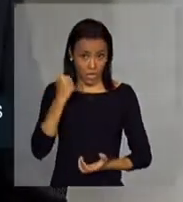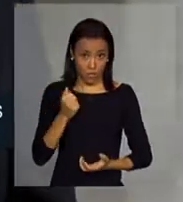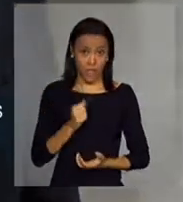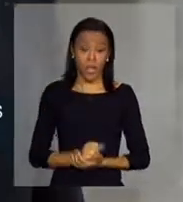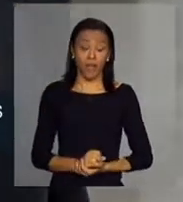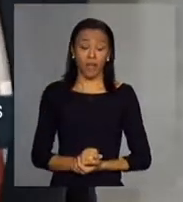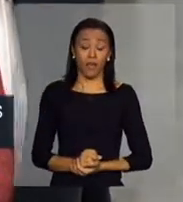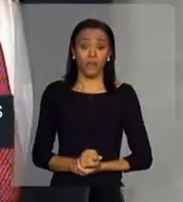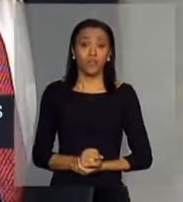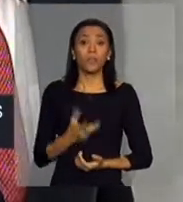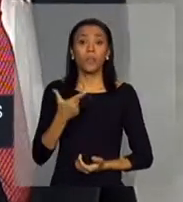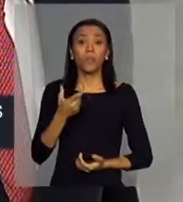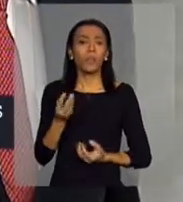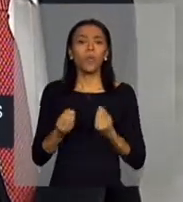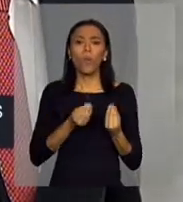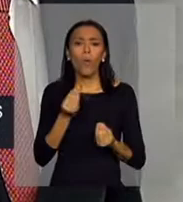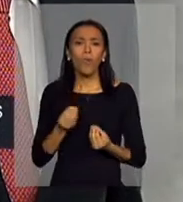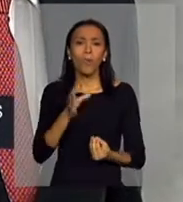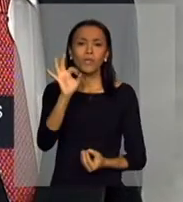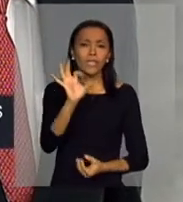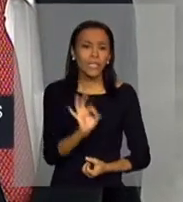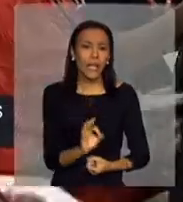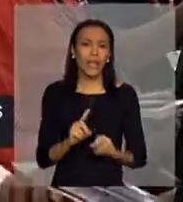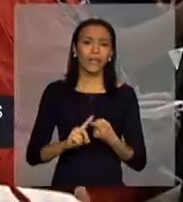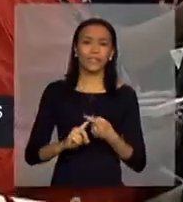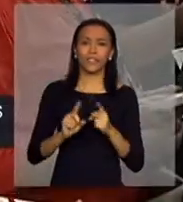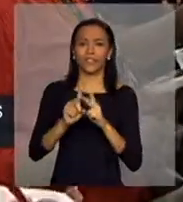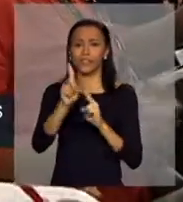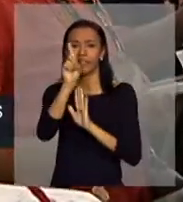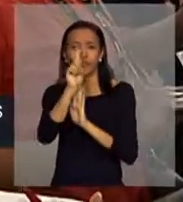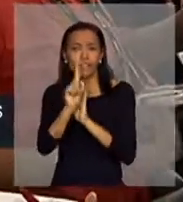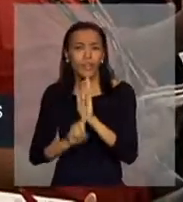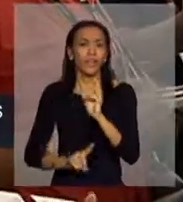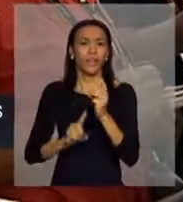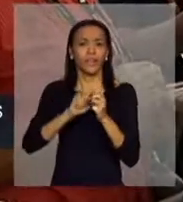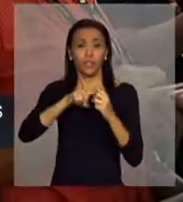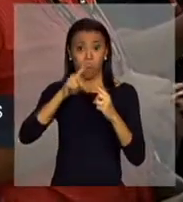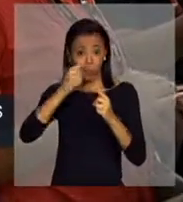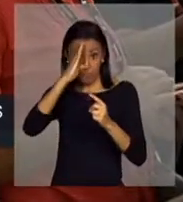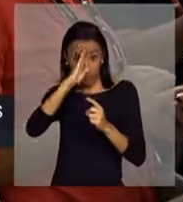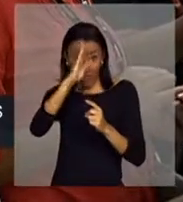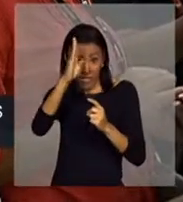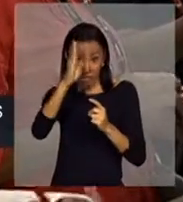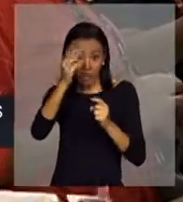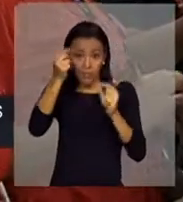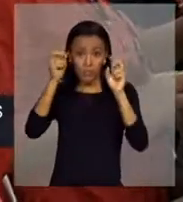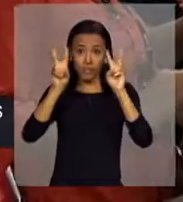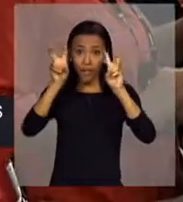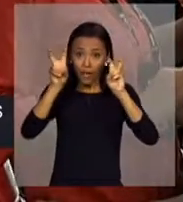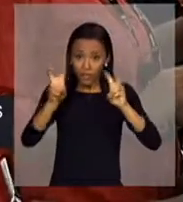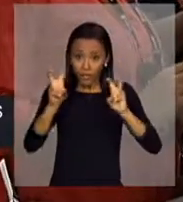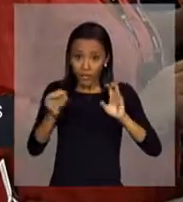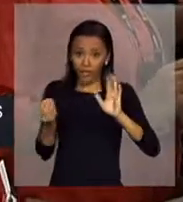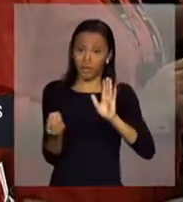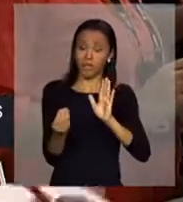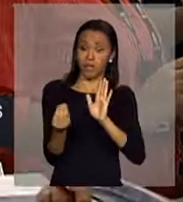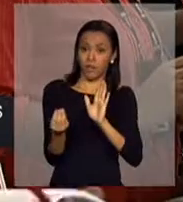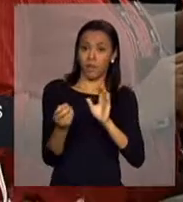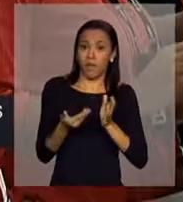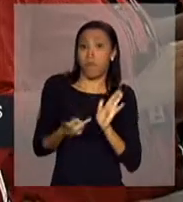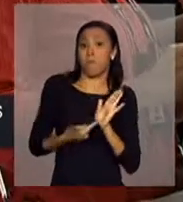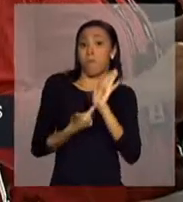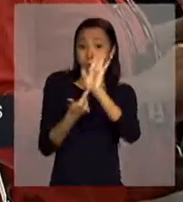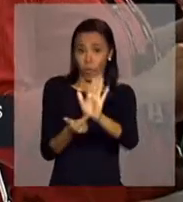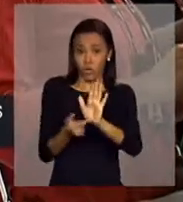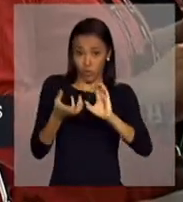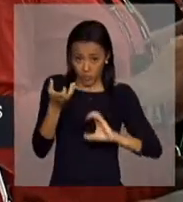esses detalhes sobre porcentagem, os direitos, então, eles estão, os principais pontos do que os senhores apresentaram ao Congresso, o senhor